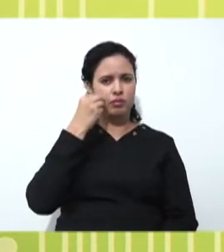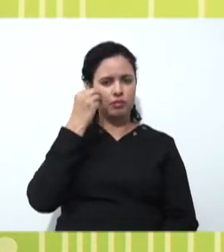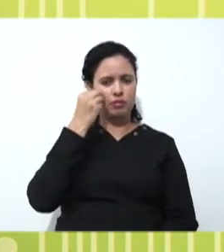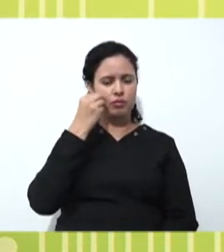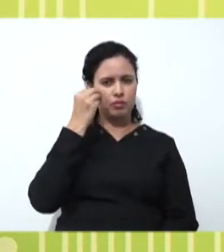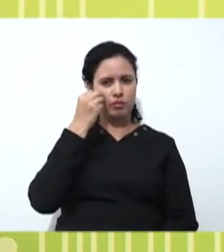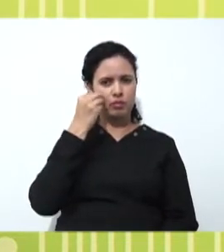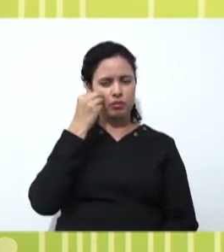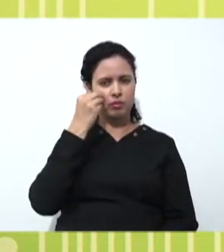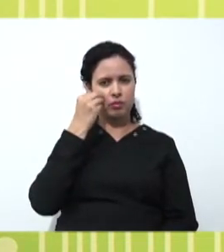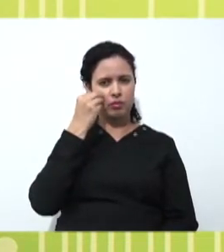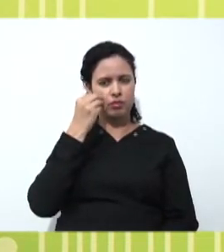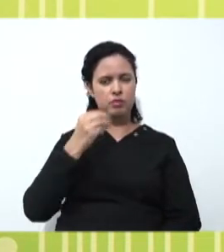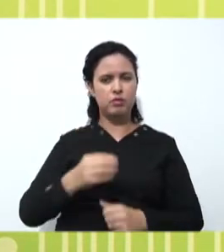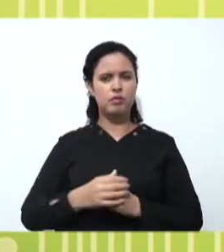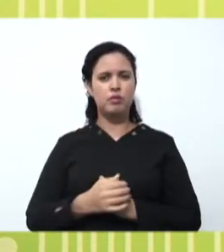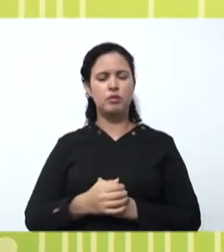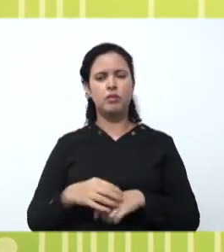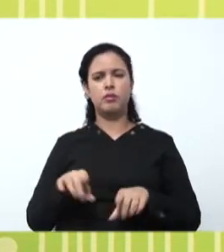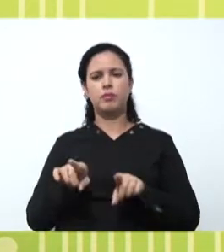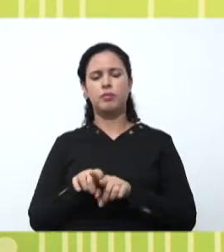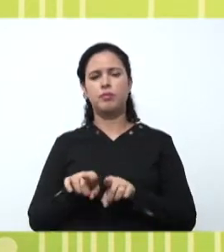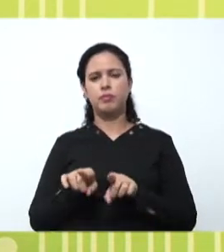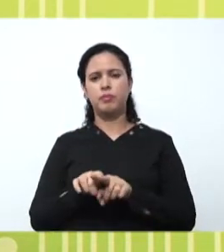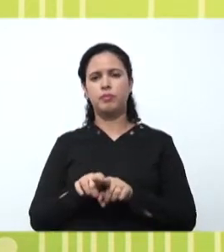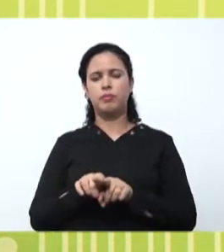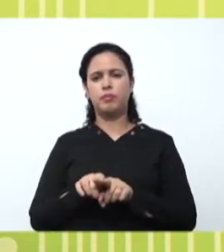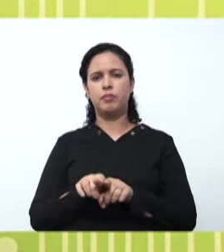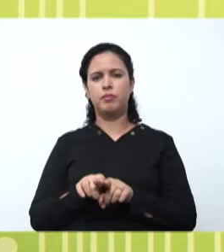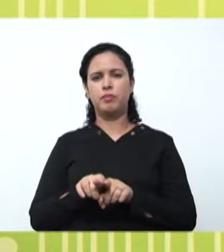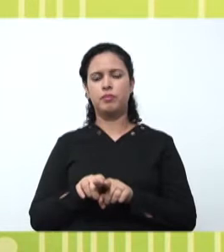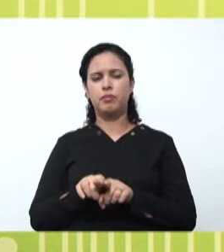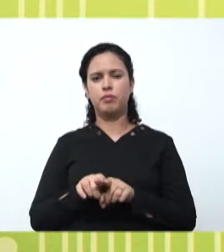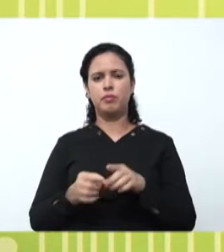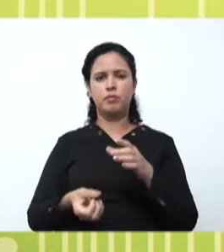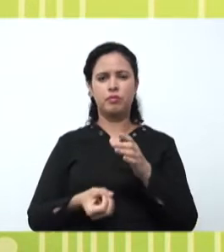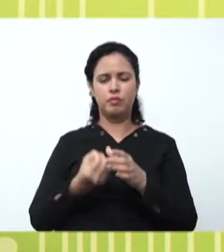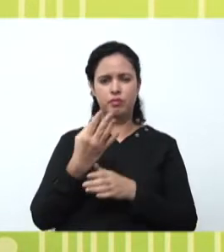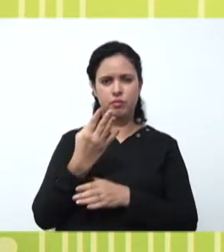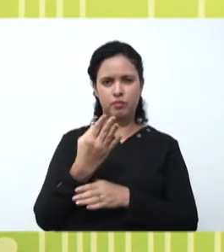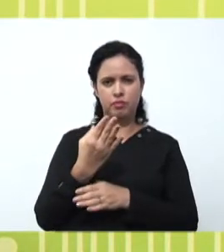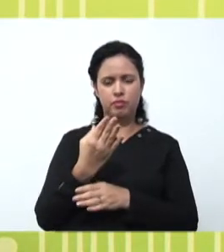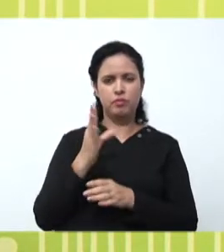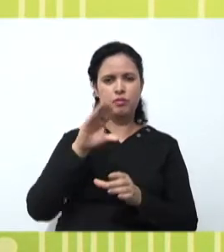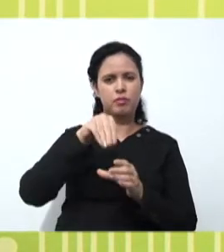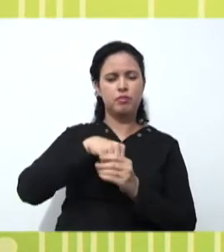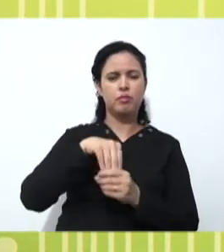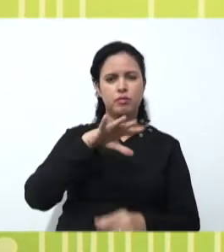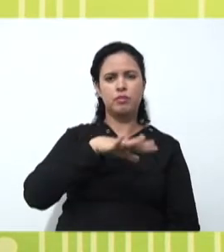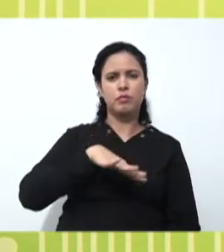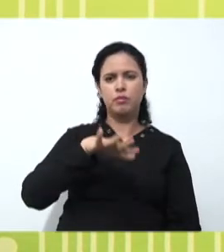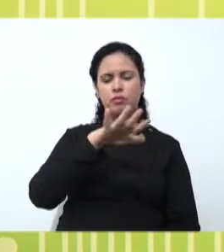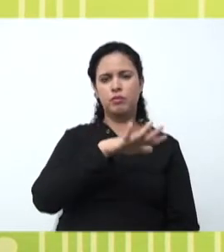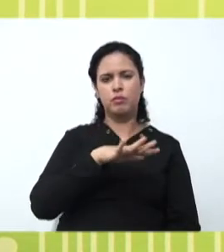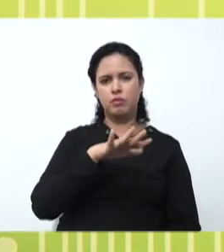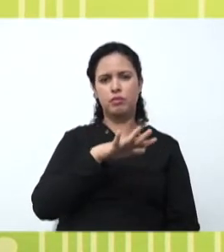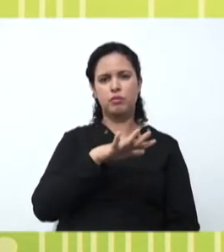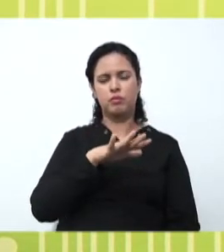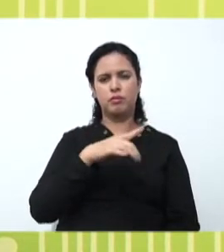em empreendedorismo e também essa questão de você criar, inovar dentro do ambiente que você